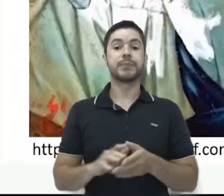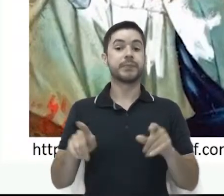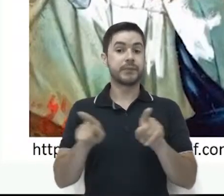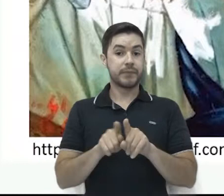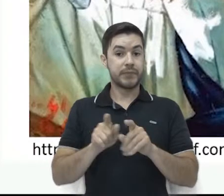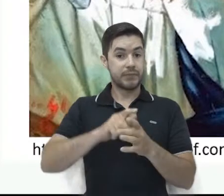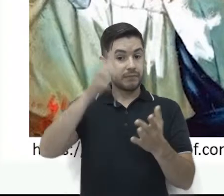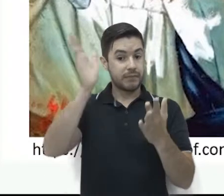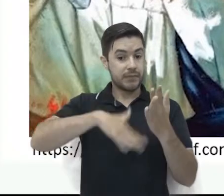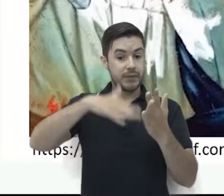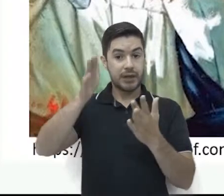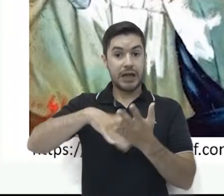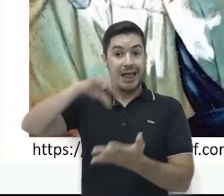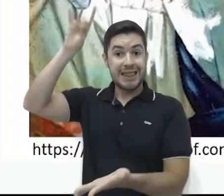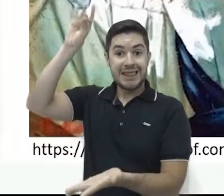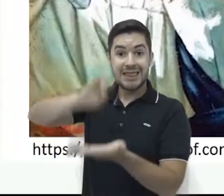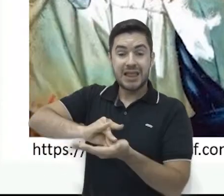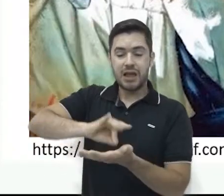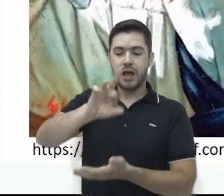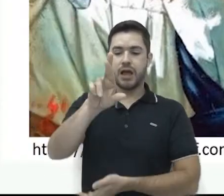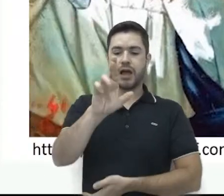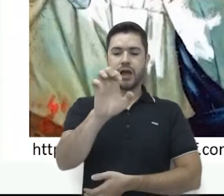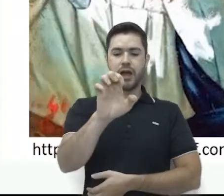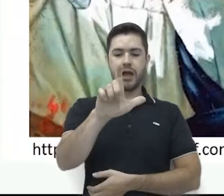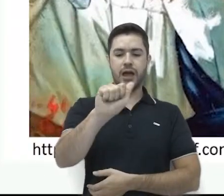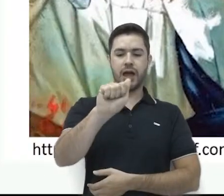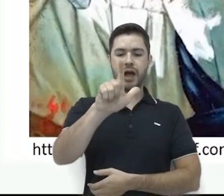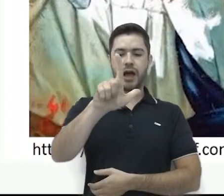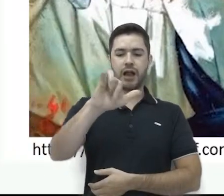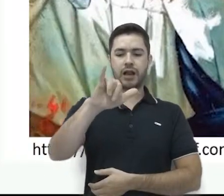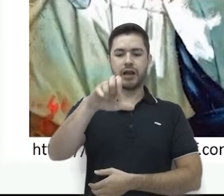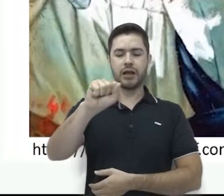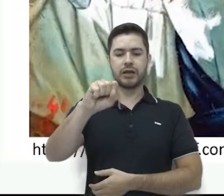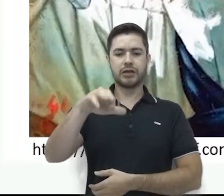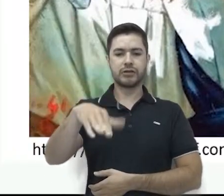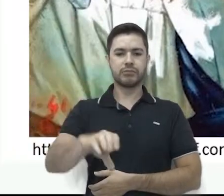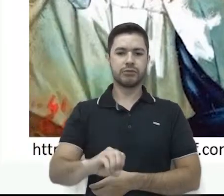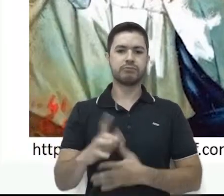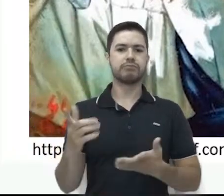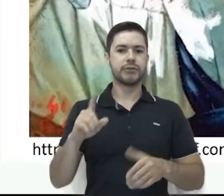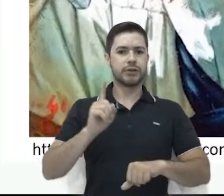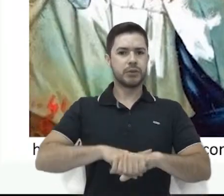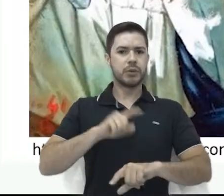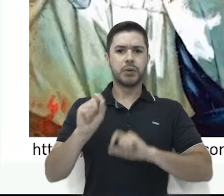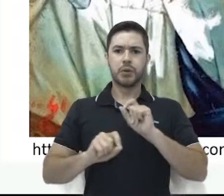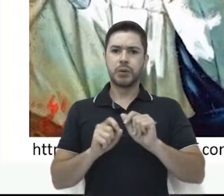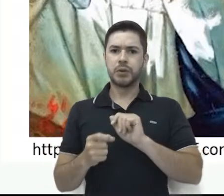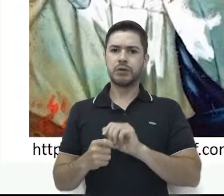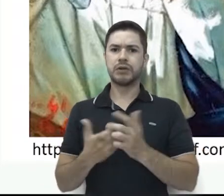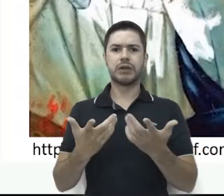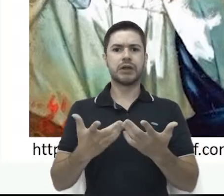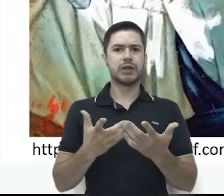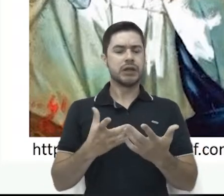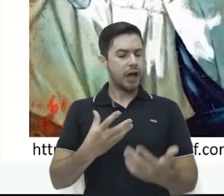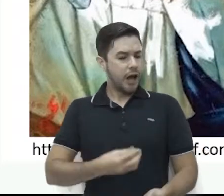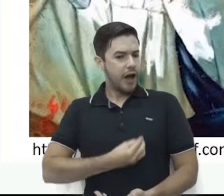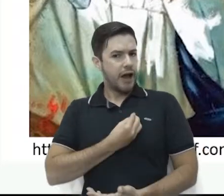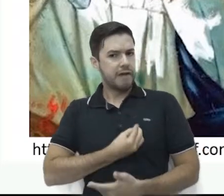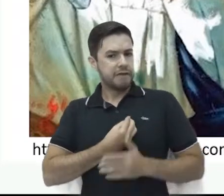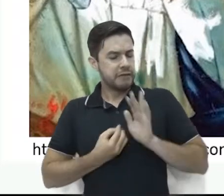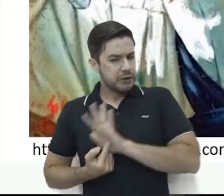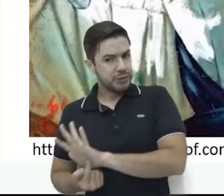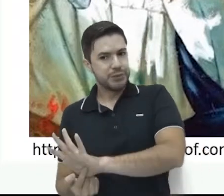Pintura no realismo. Quase como uma fotografia, o movimento realista pretendia refletir a vida e